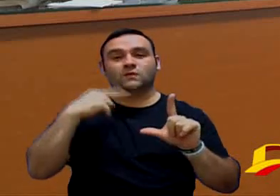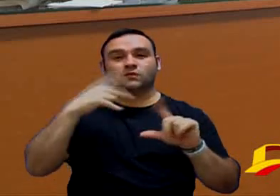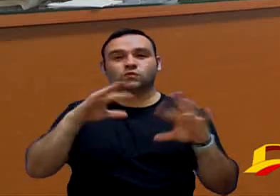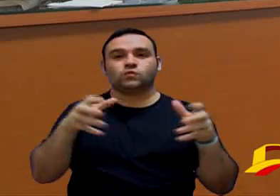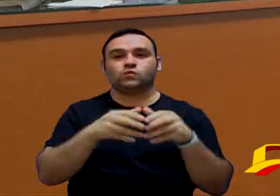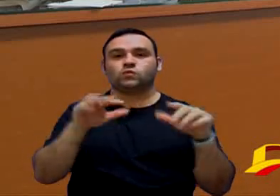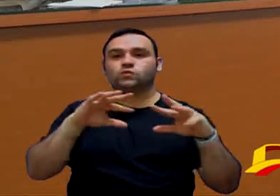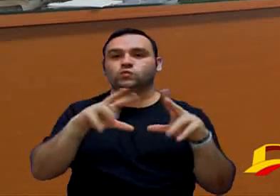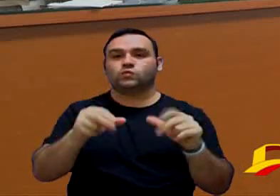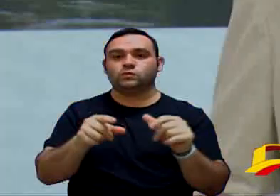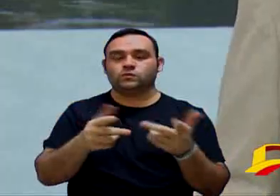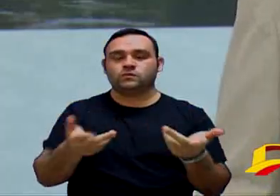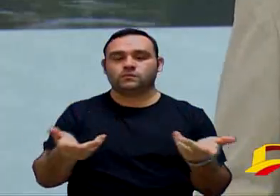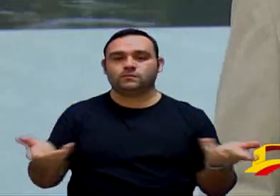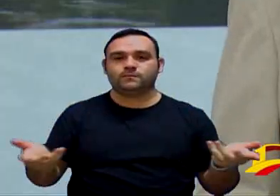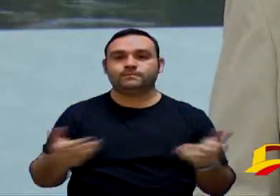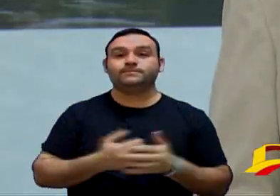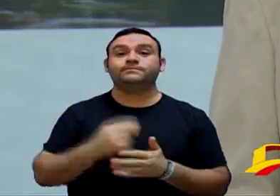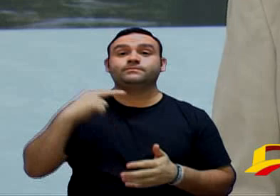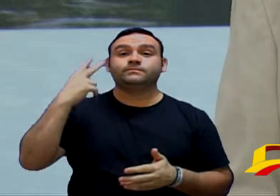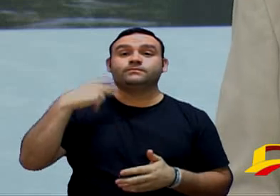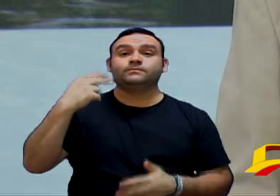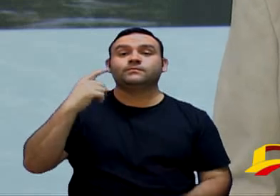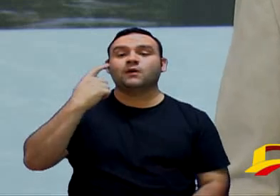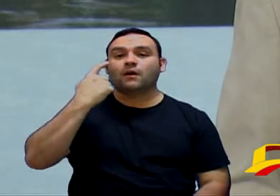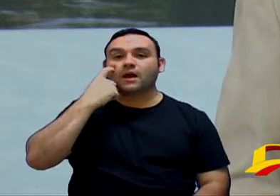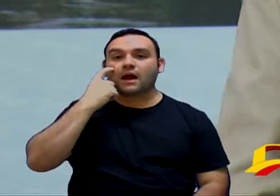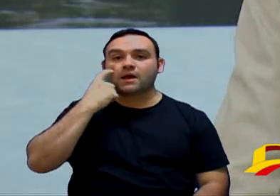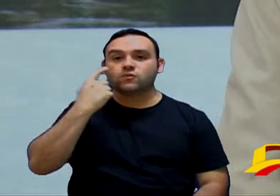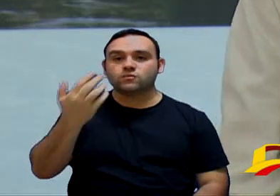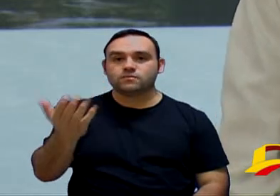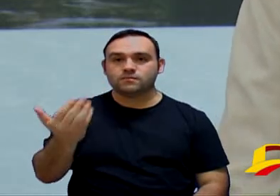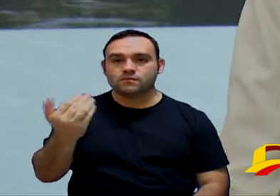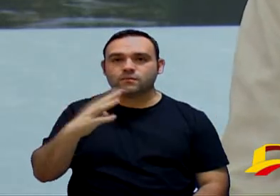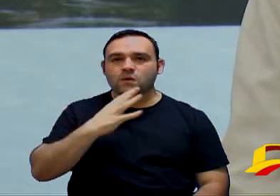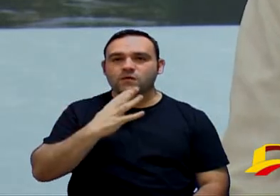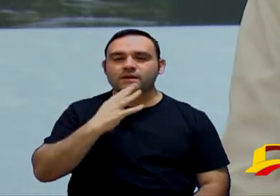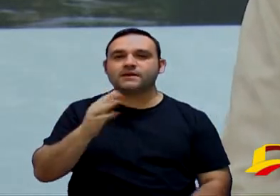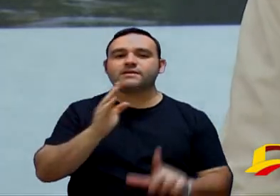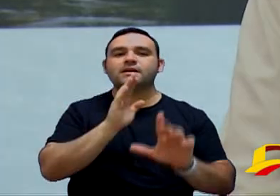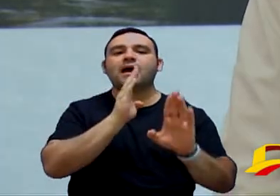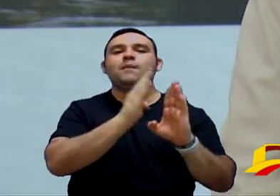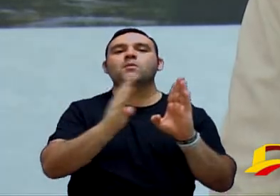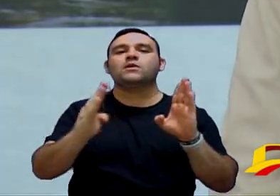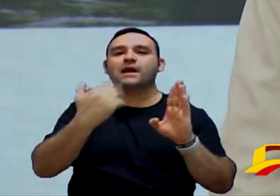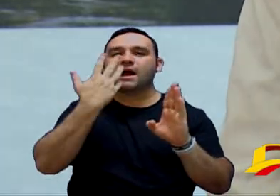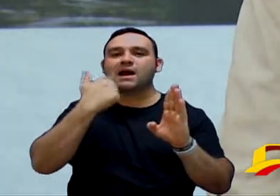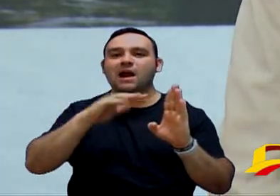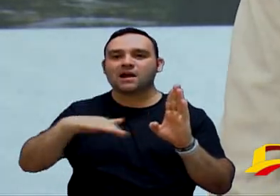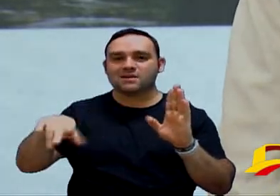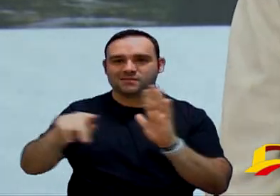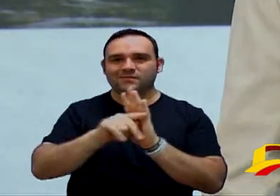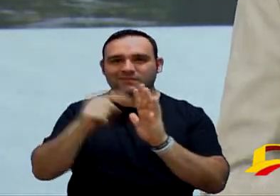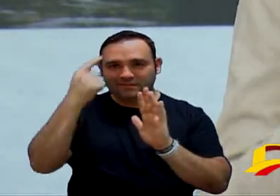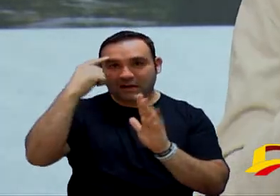vereadores Vereador Caio manga não sei se o senhor conhece a biblioteca infantil